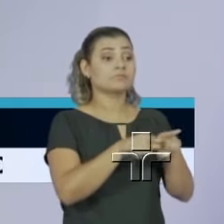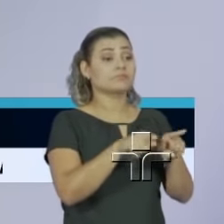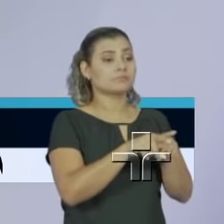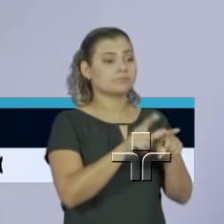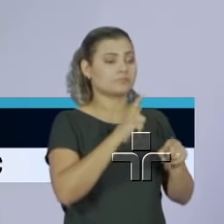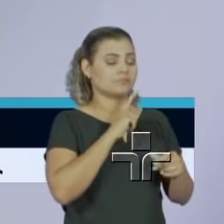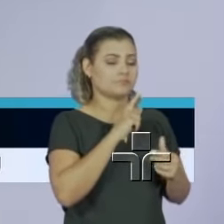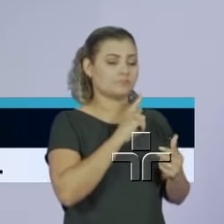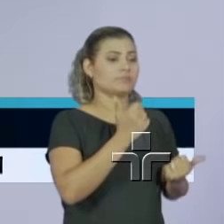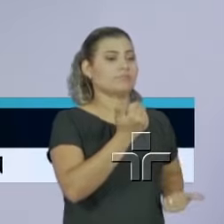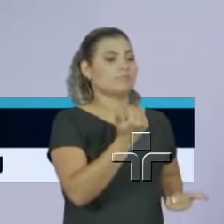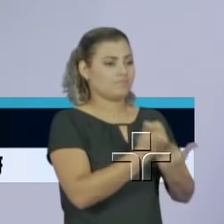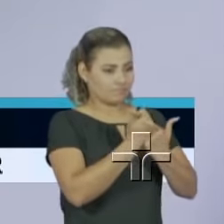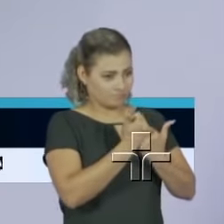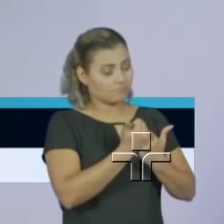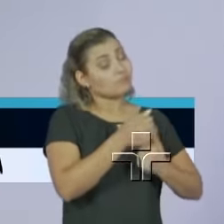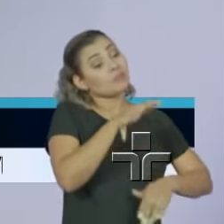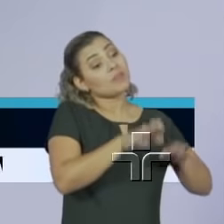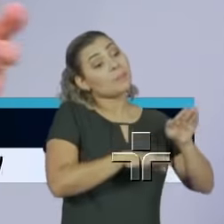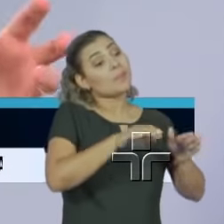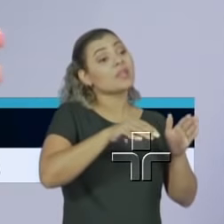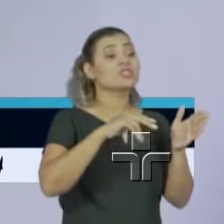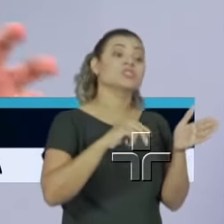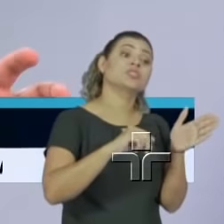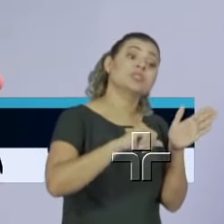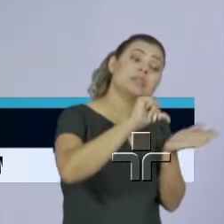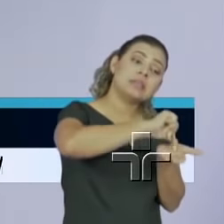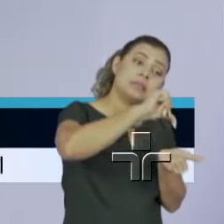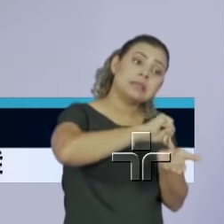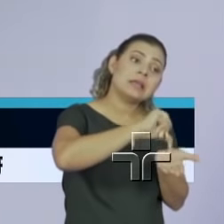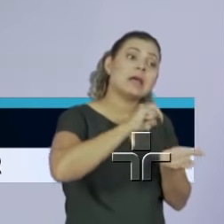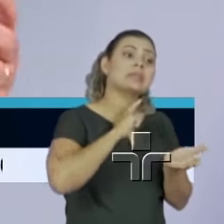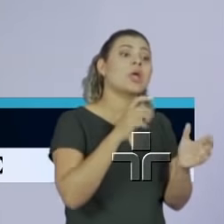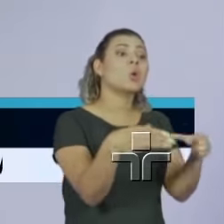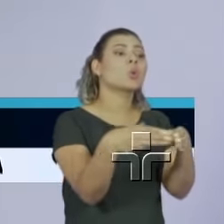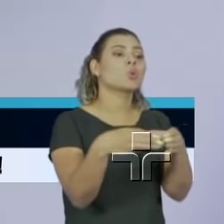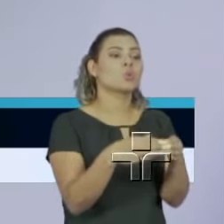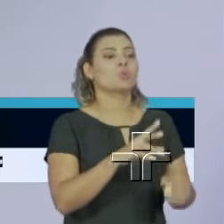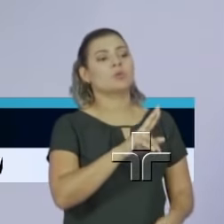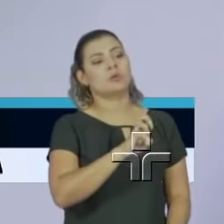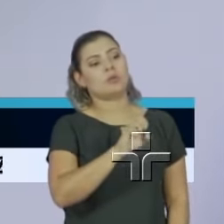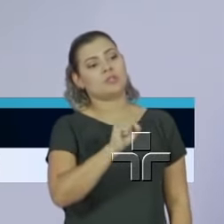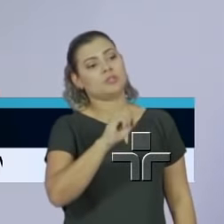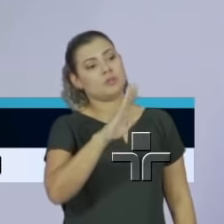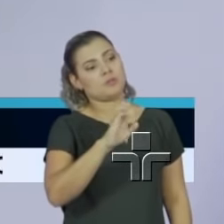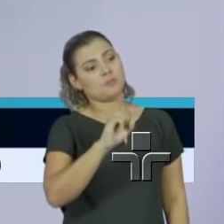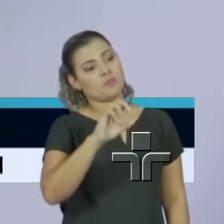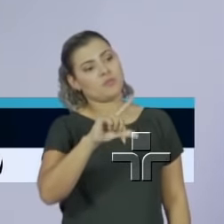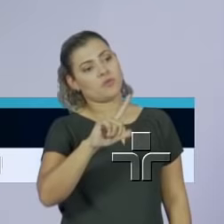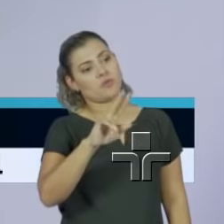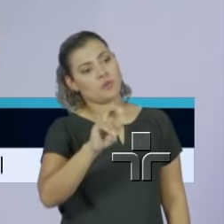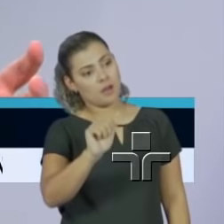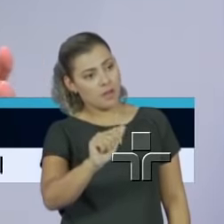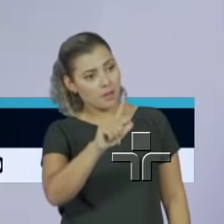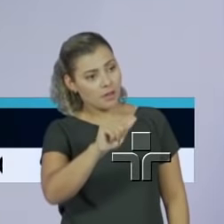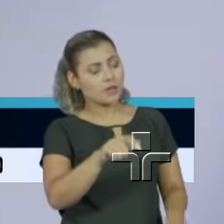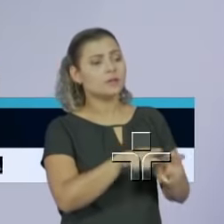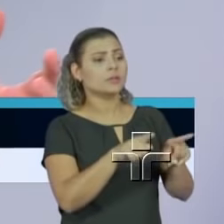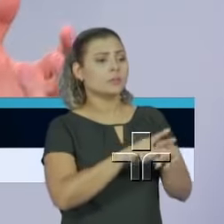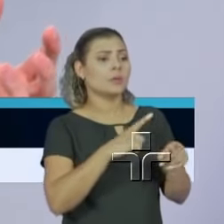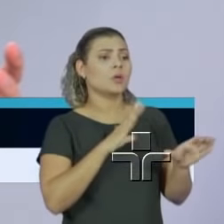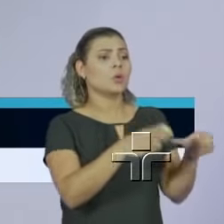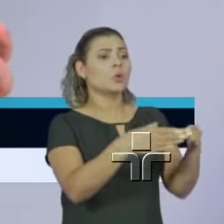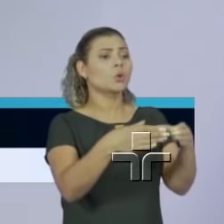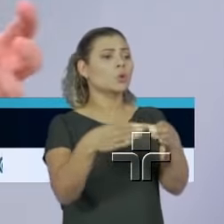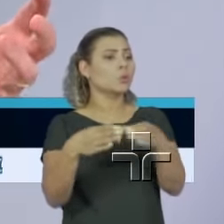aliado, depende do apoio do Irã, há vários grupos. Esses grupos podem provocar conflito